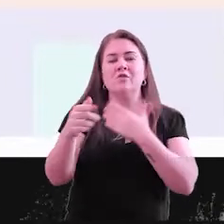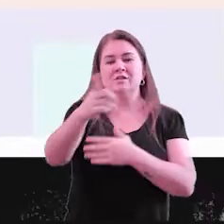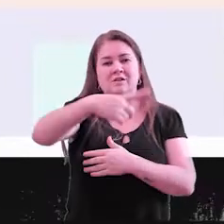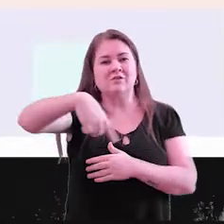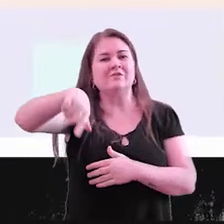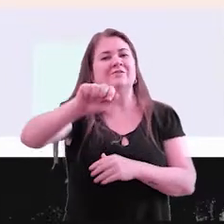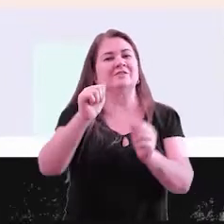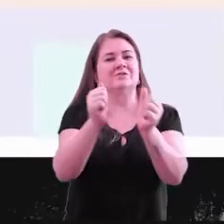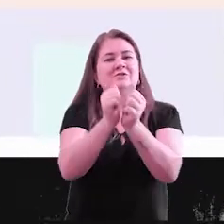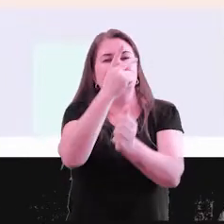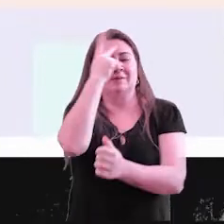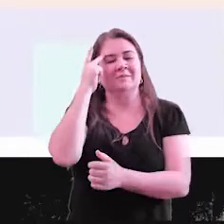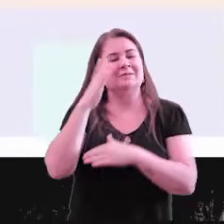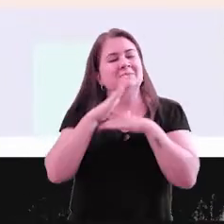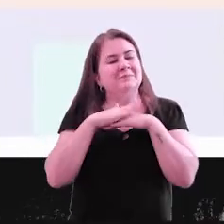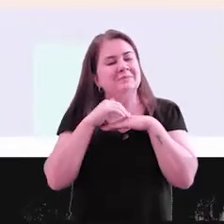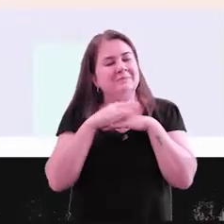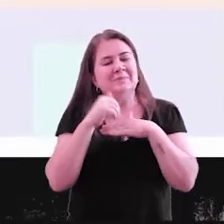que é